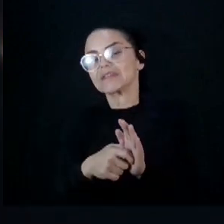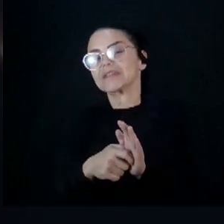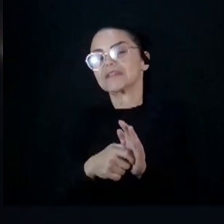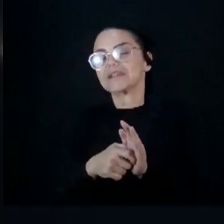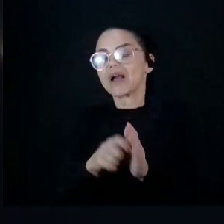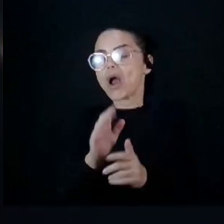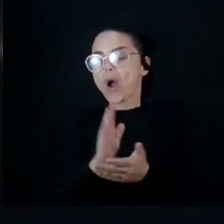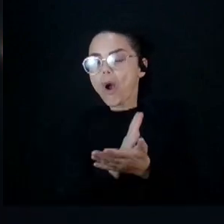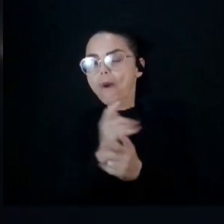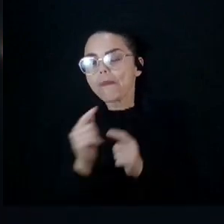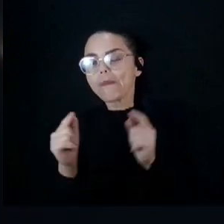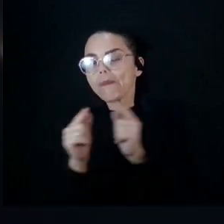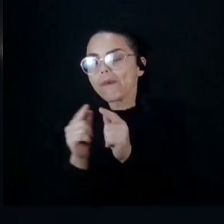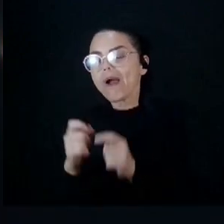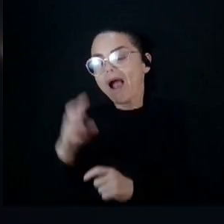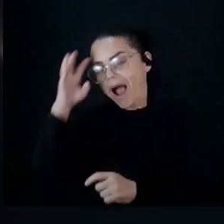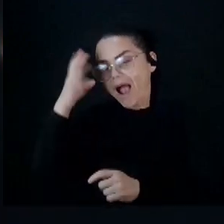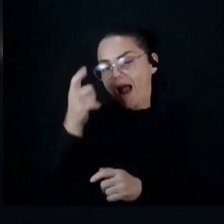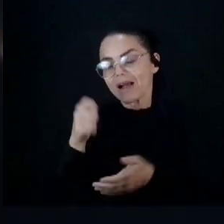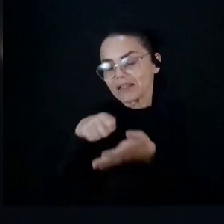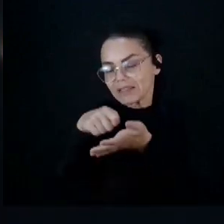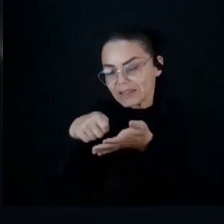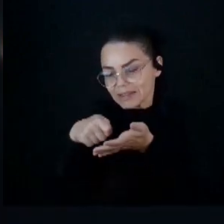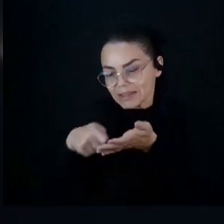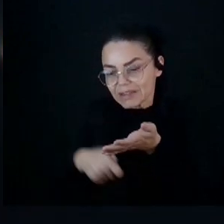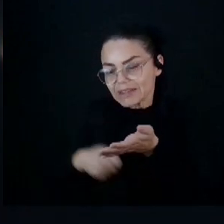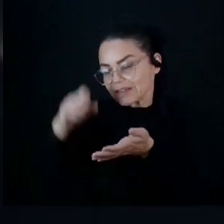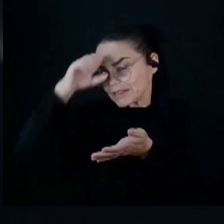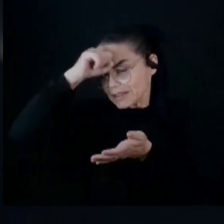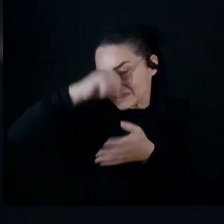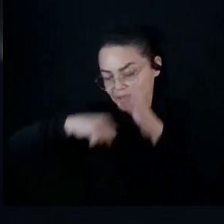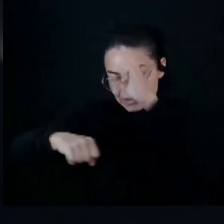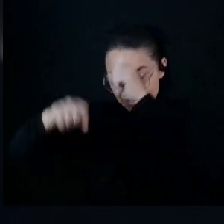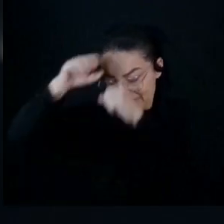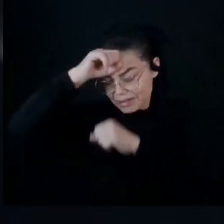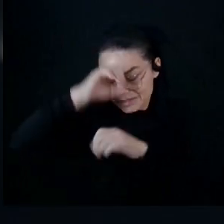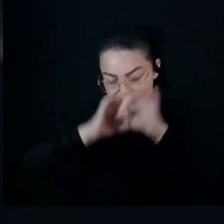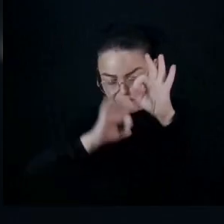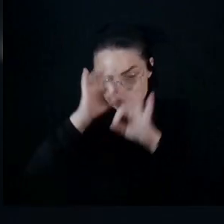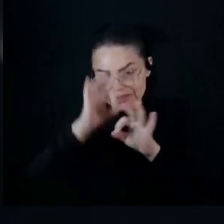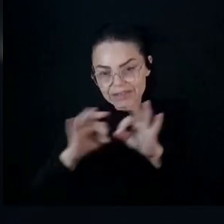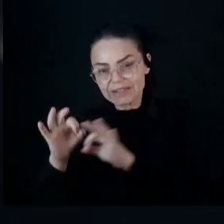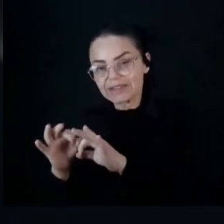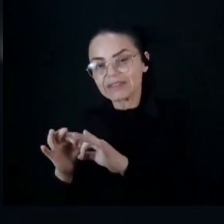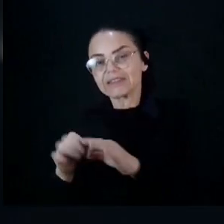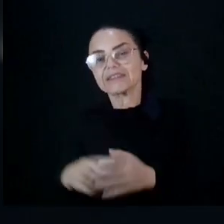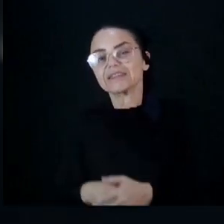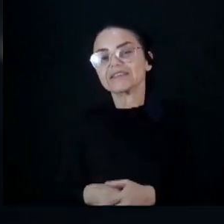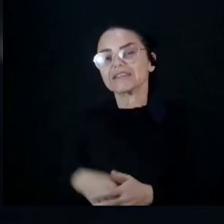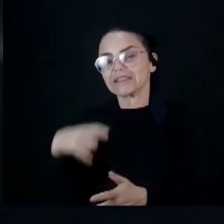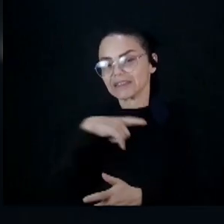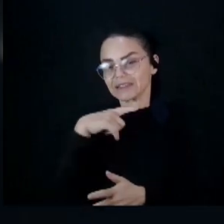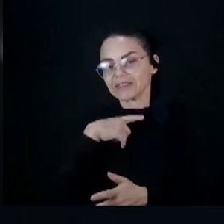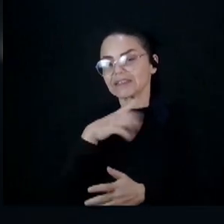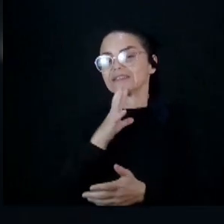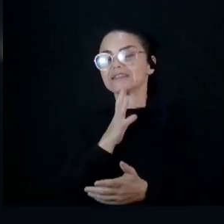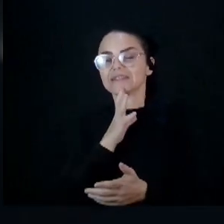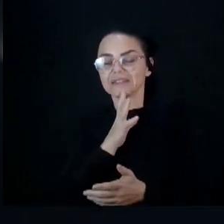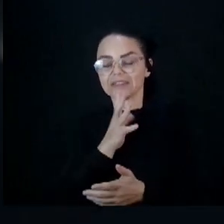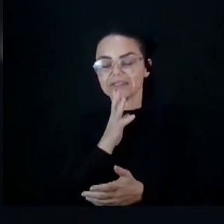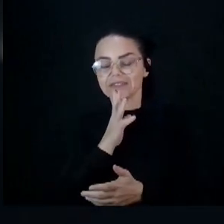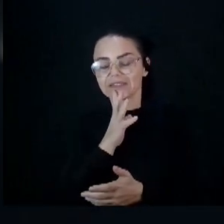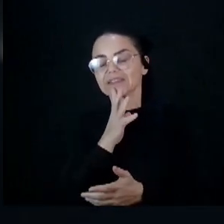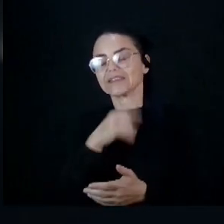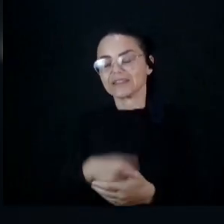à forma como escrevemos, aprendemos, organizamos o tempo e produzimos conhecimento. No fim,